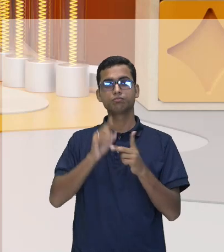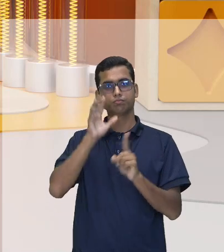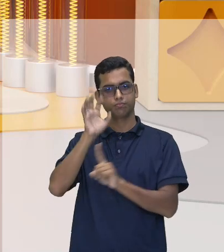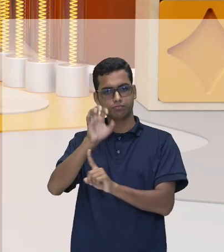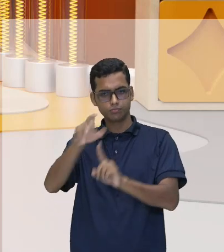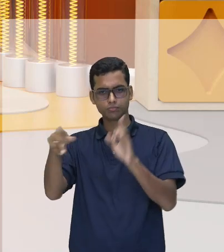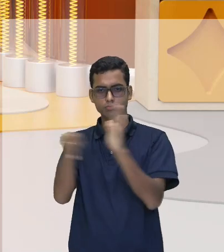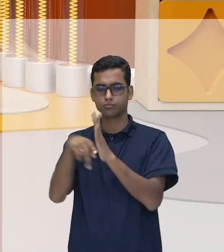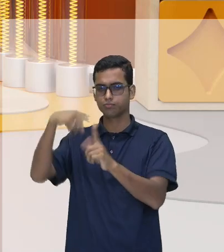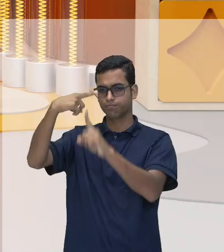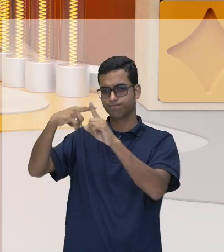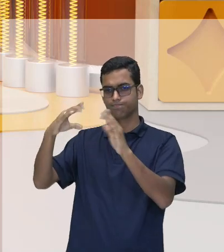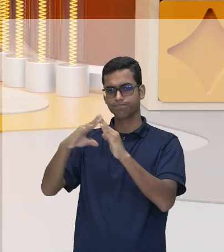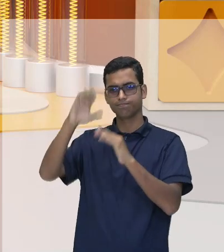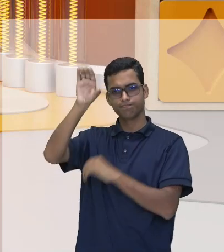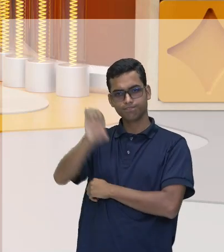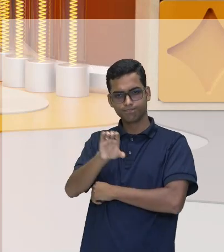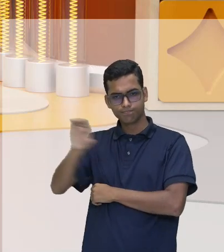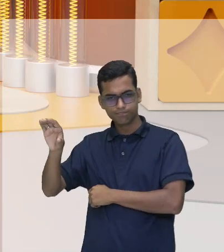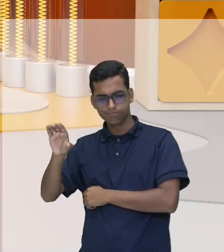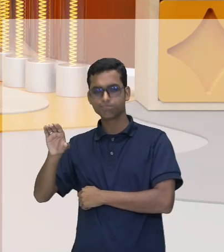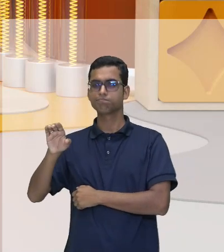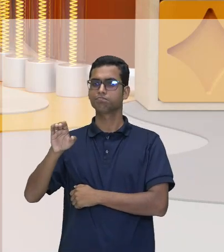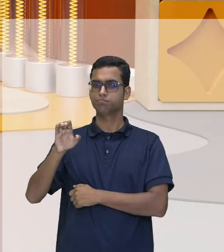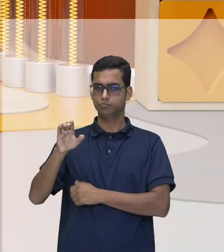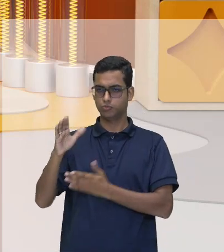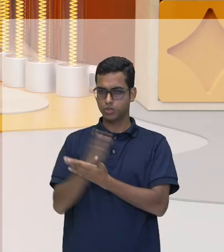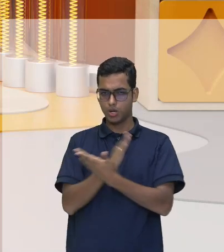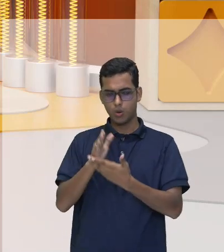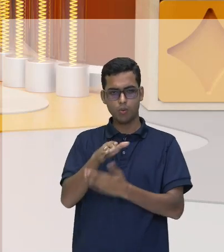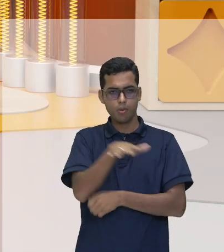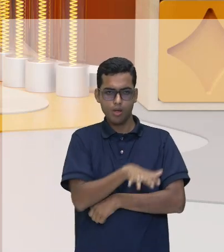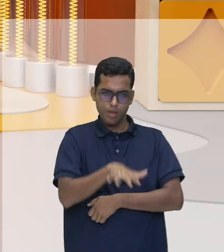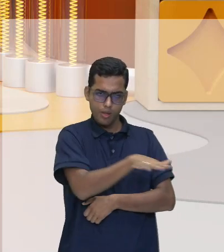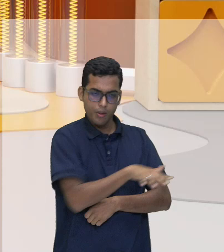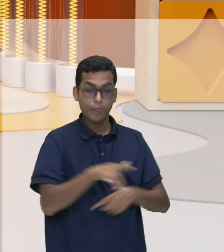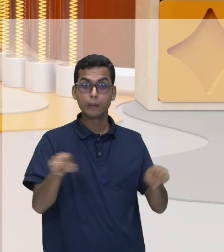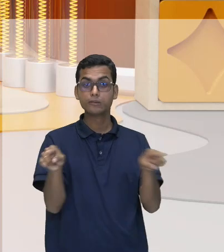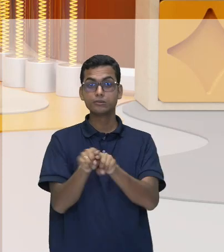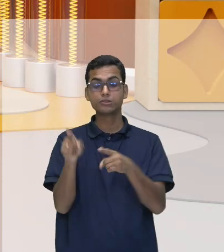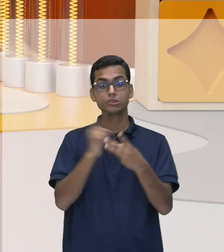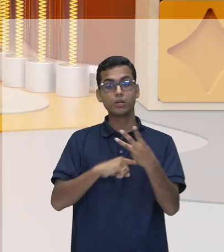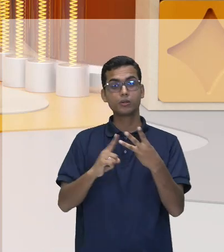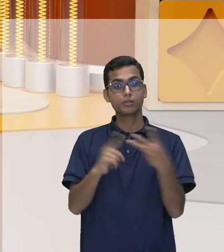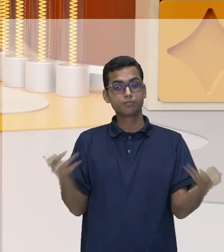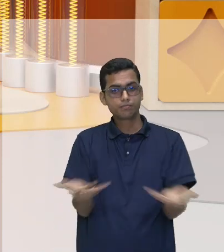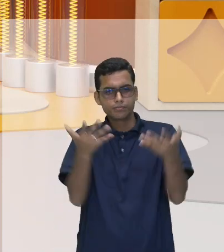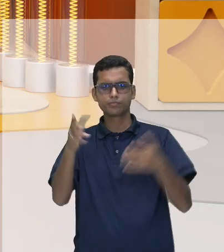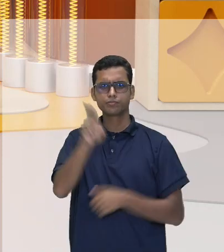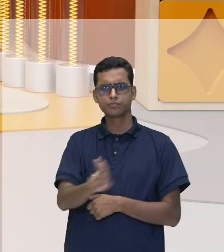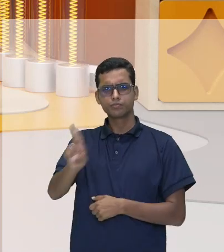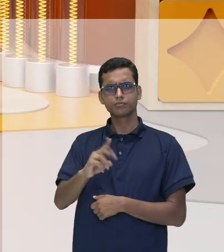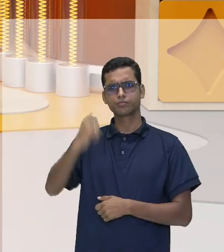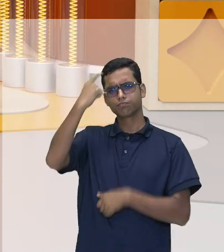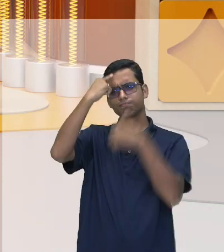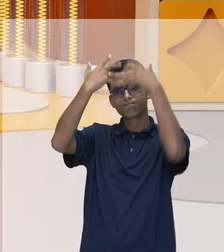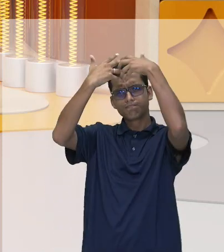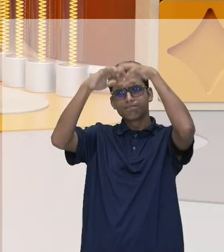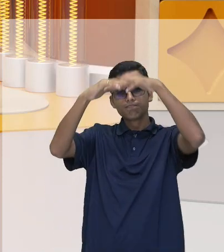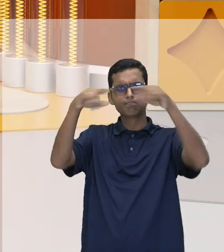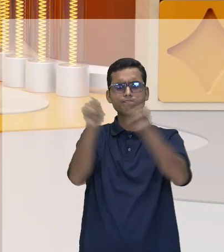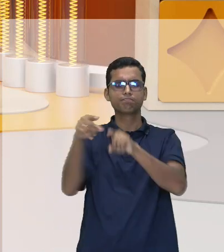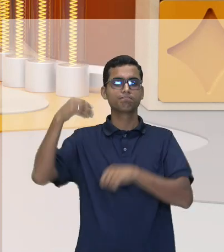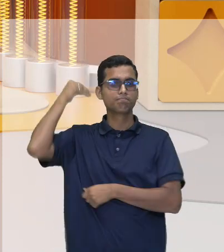Igreja Católica, questionando suas práticas e doutrinas. Isso resultou no surgimento de